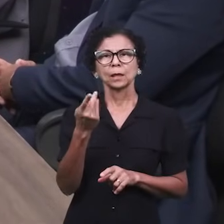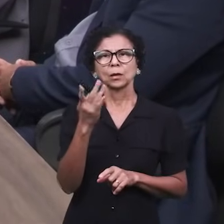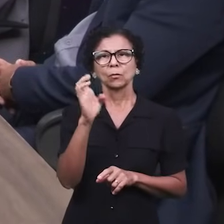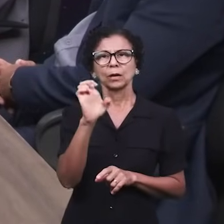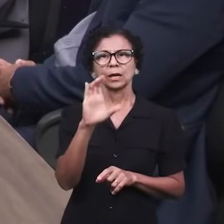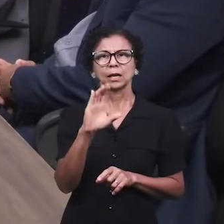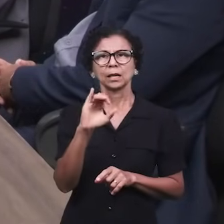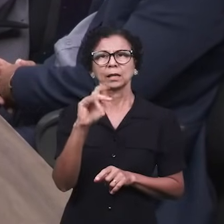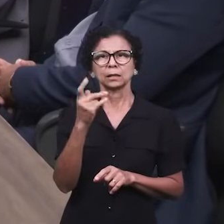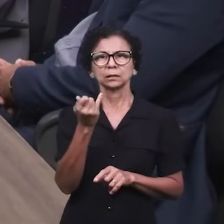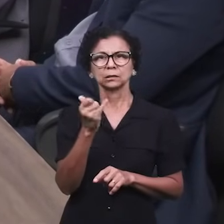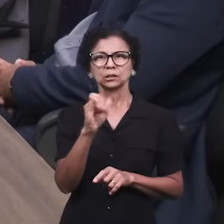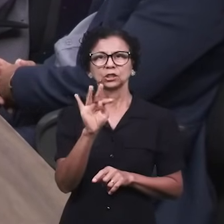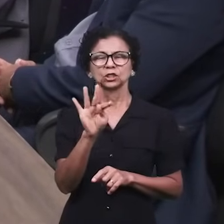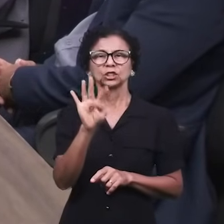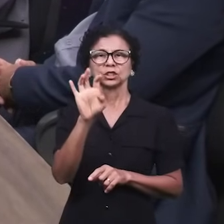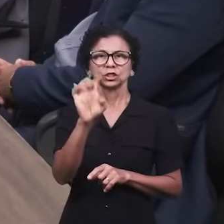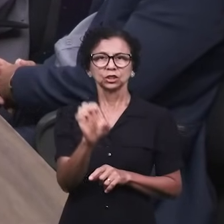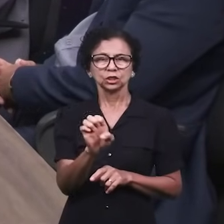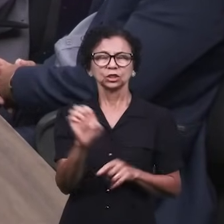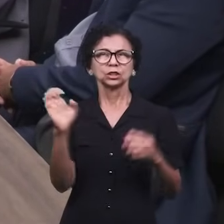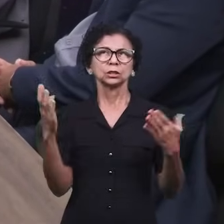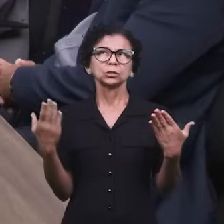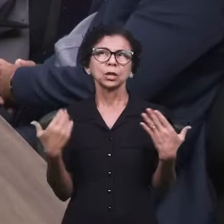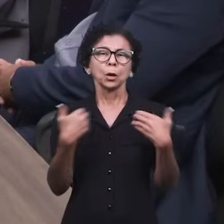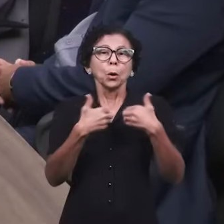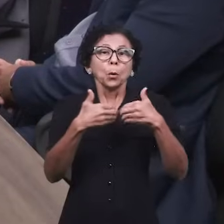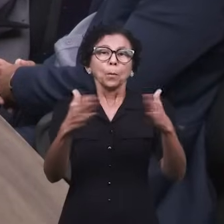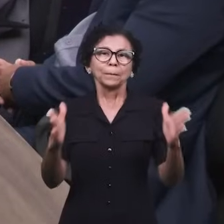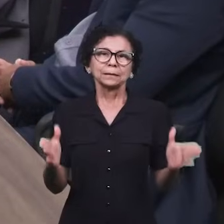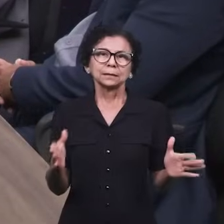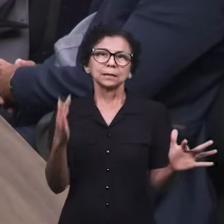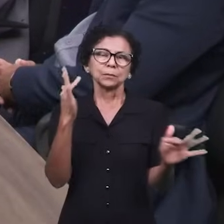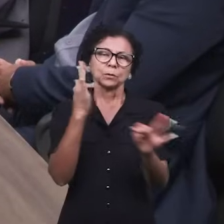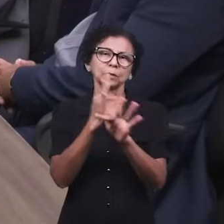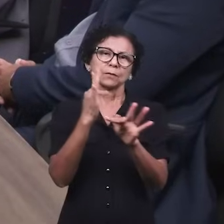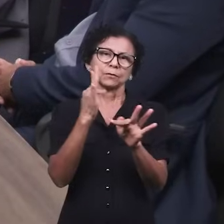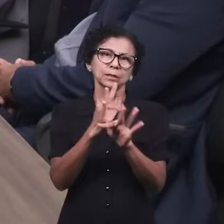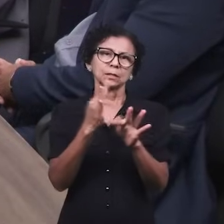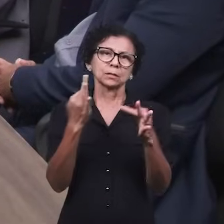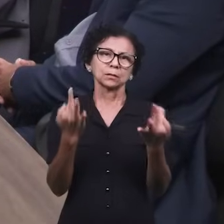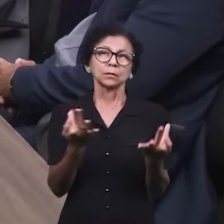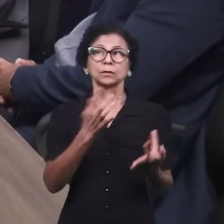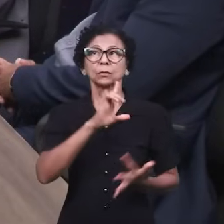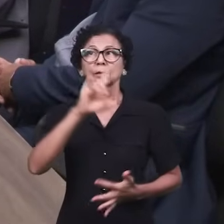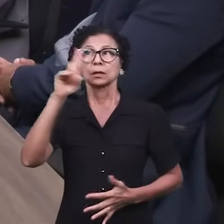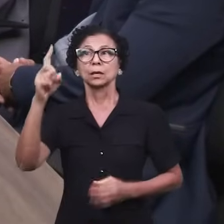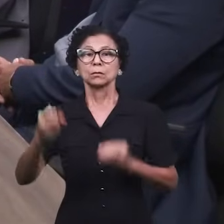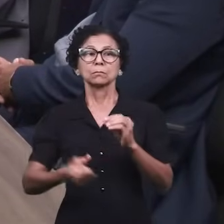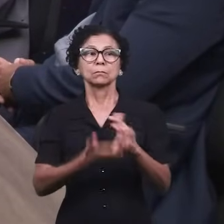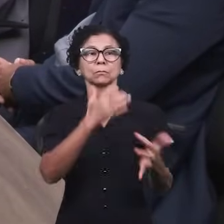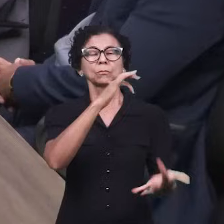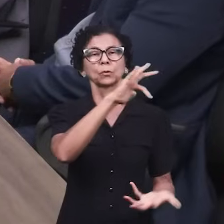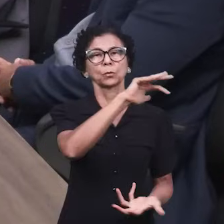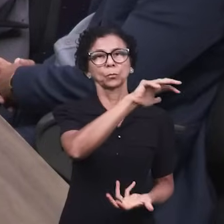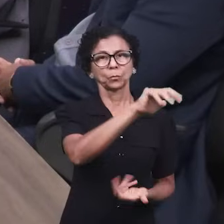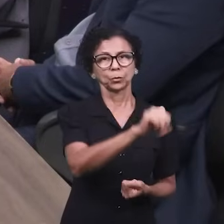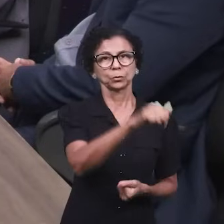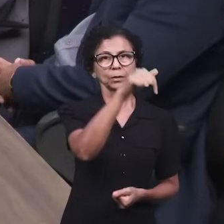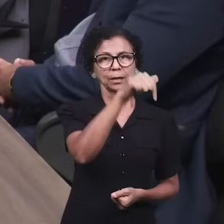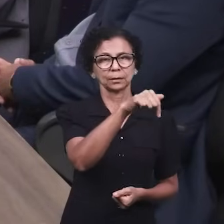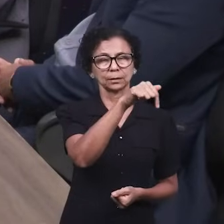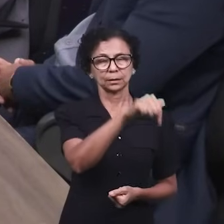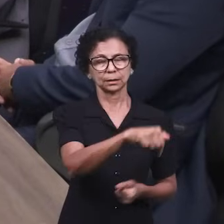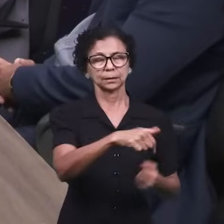um princípio que é um princípio físico, ou seja, criou Deus os céus e a terra, é obra criadora. Nessa